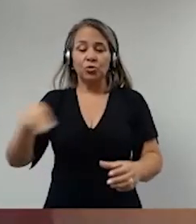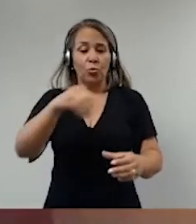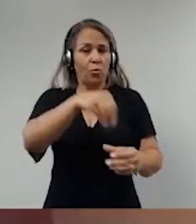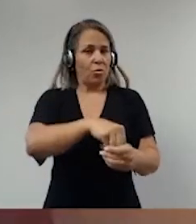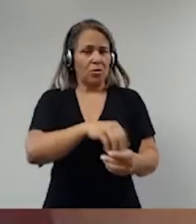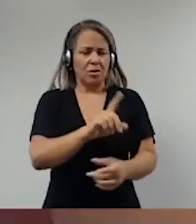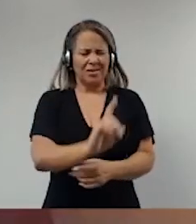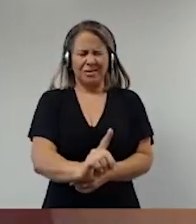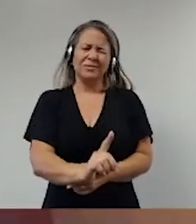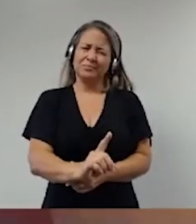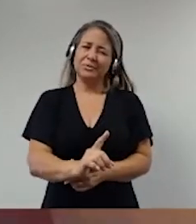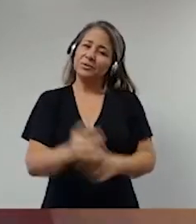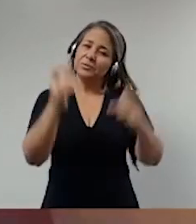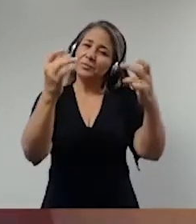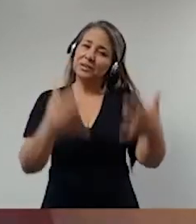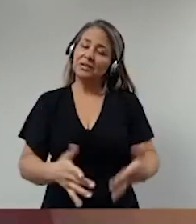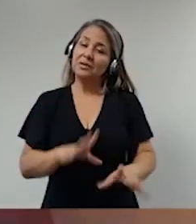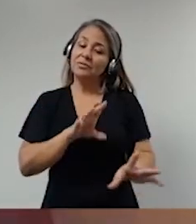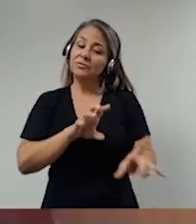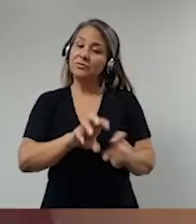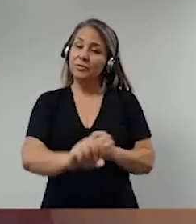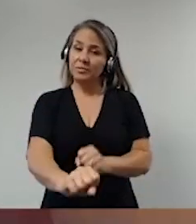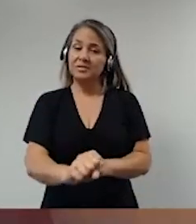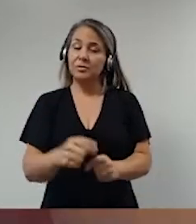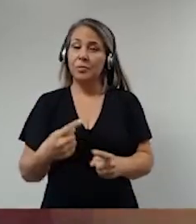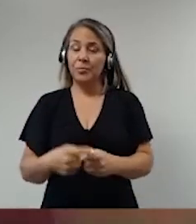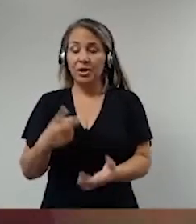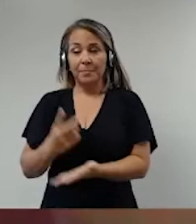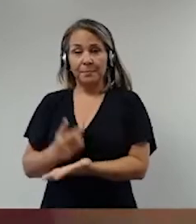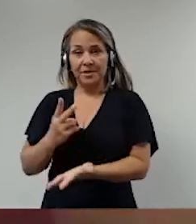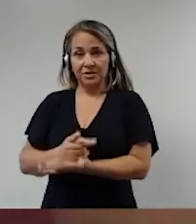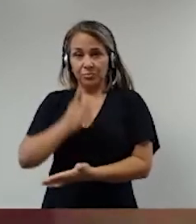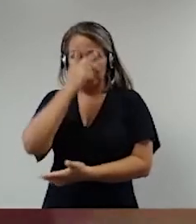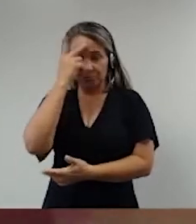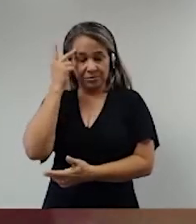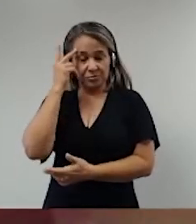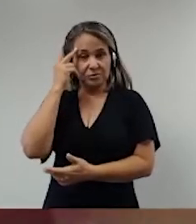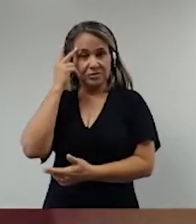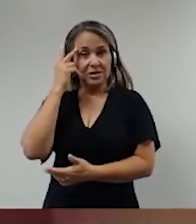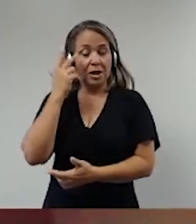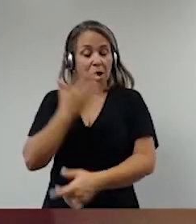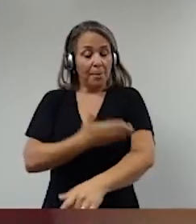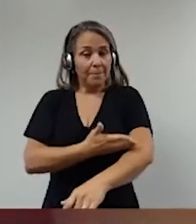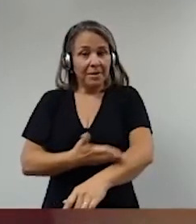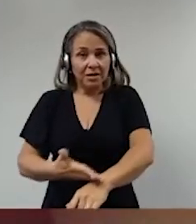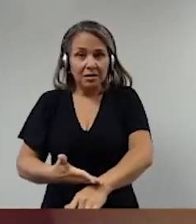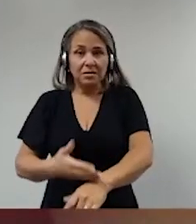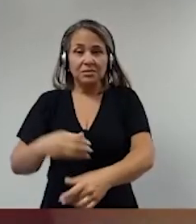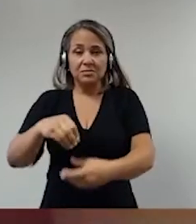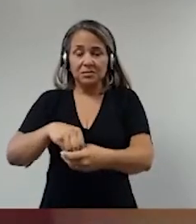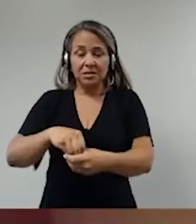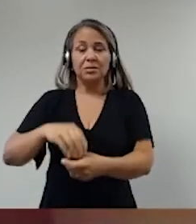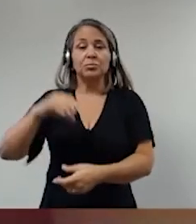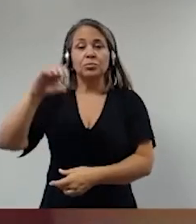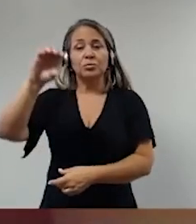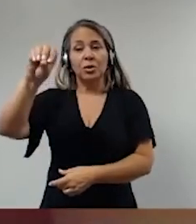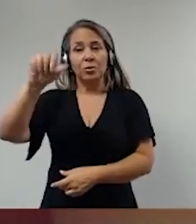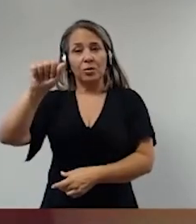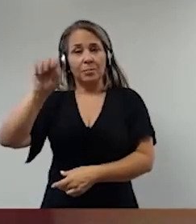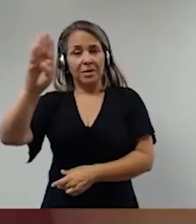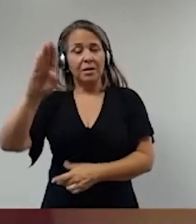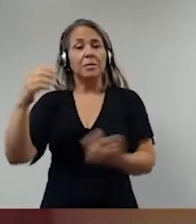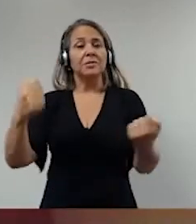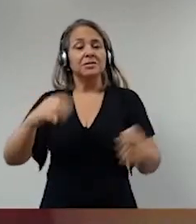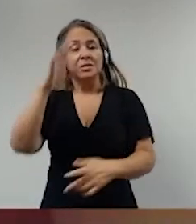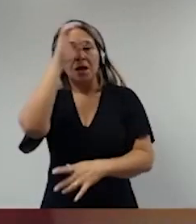colocação, eu estou falando de formação, porque mesmo as pessoas brancas dentro dos advogados do Brasil vão ter que